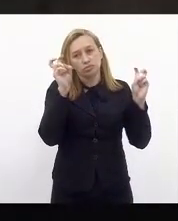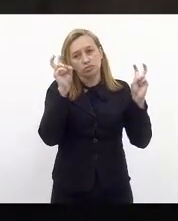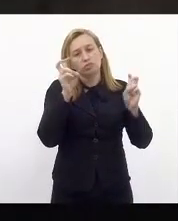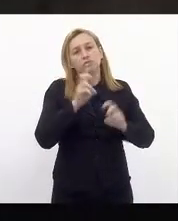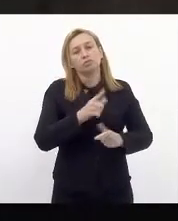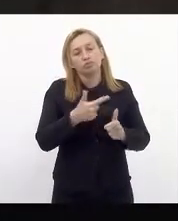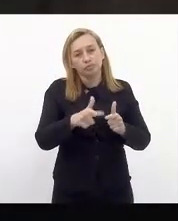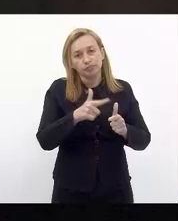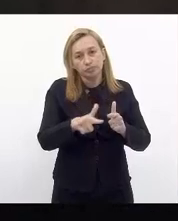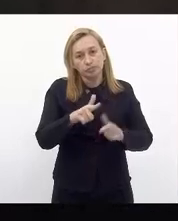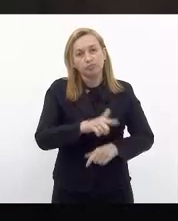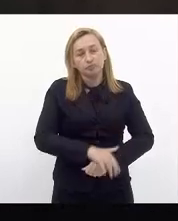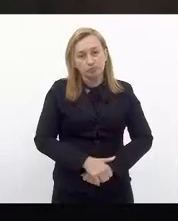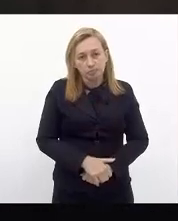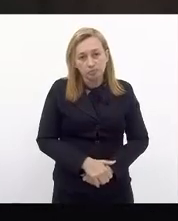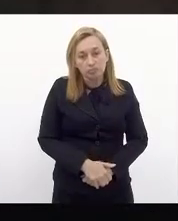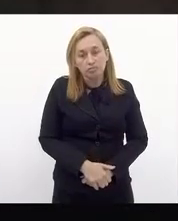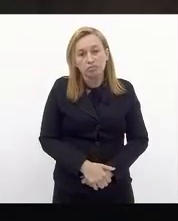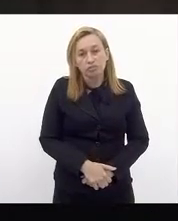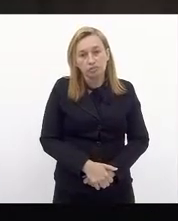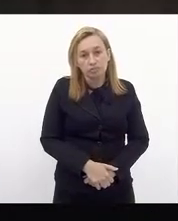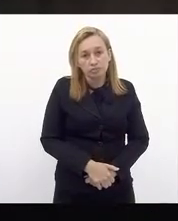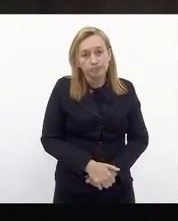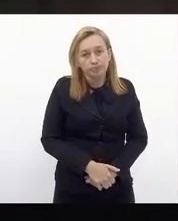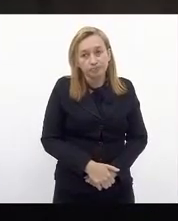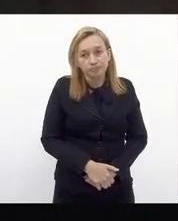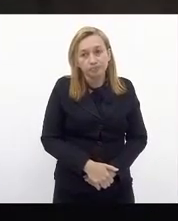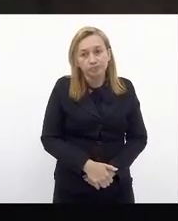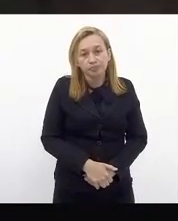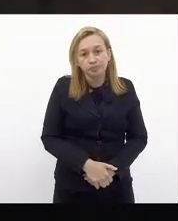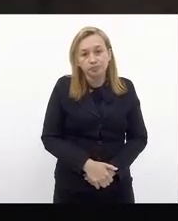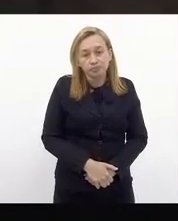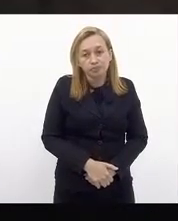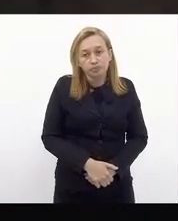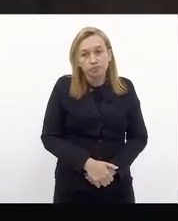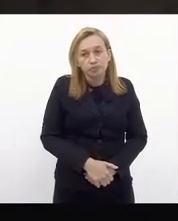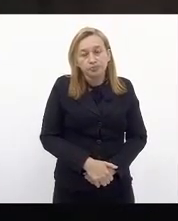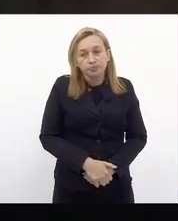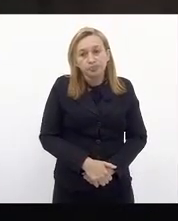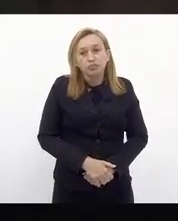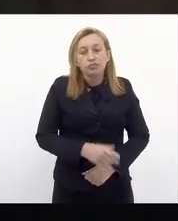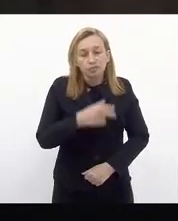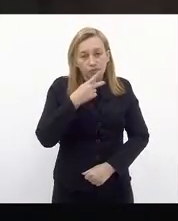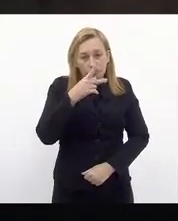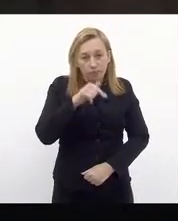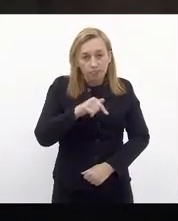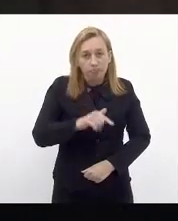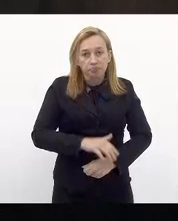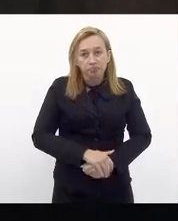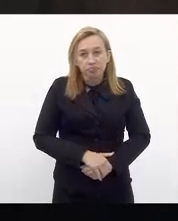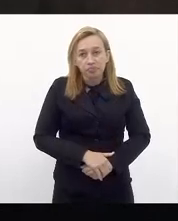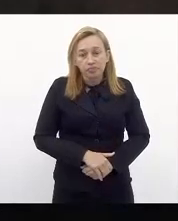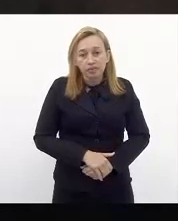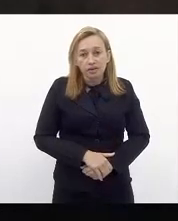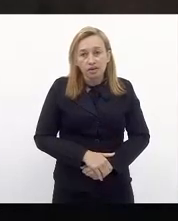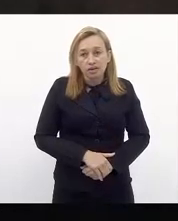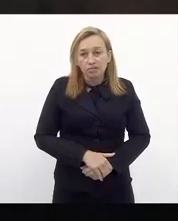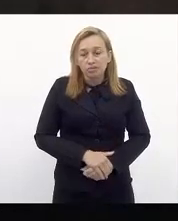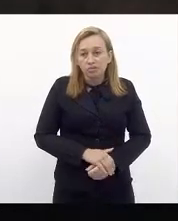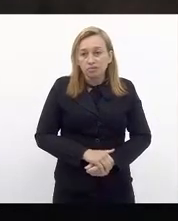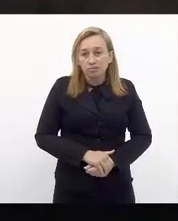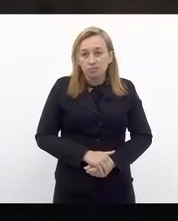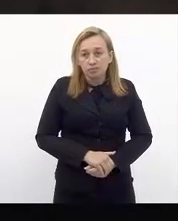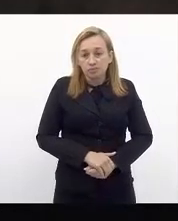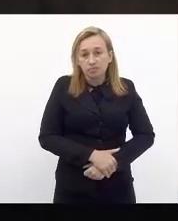problema que nós estamos que tem vou fazer uma confissão aqui nada Tem me